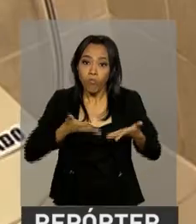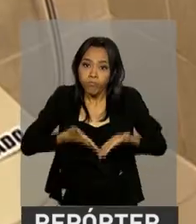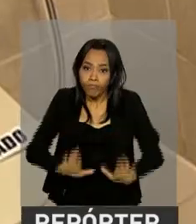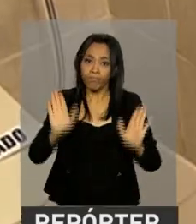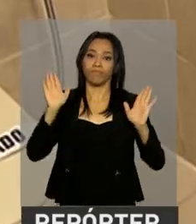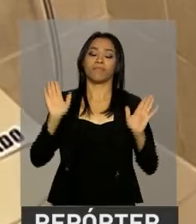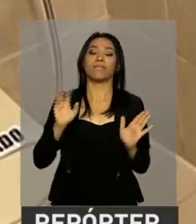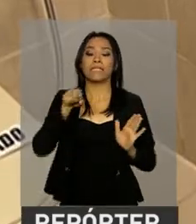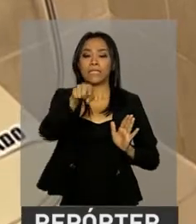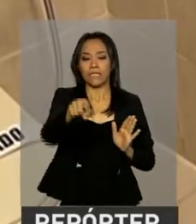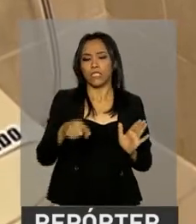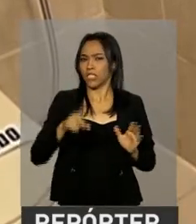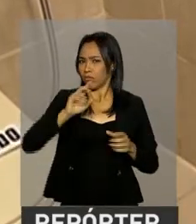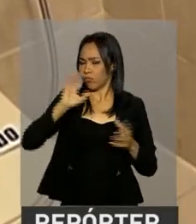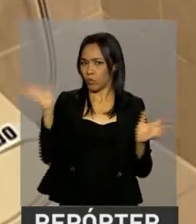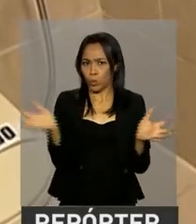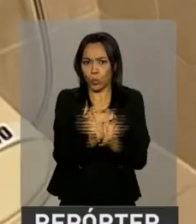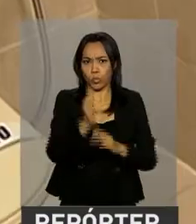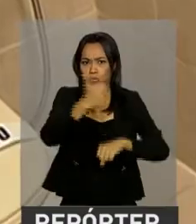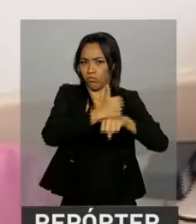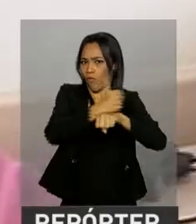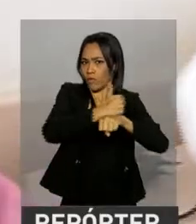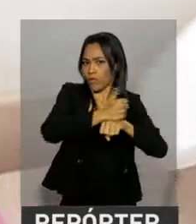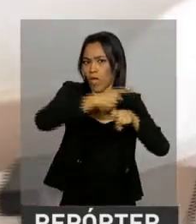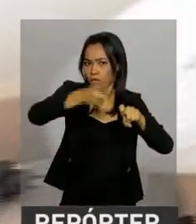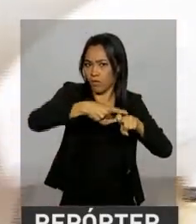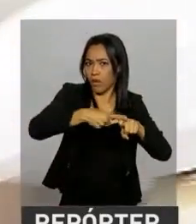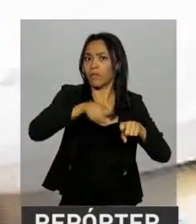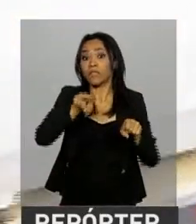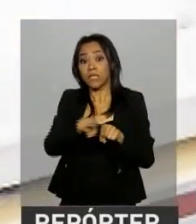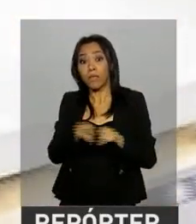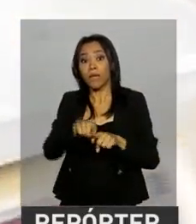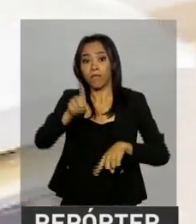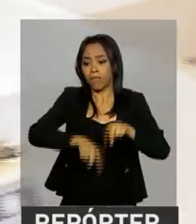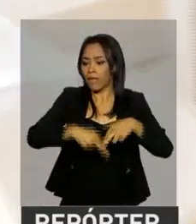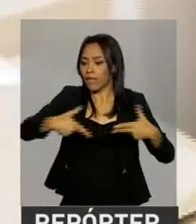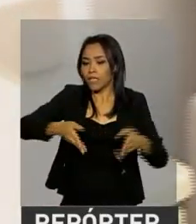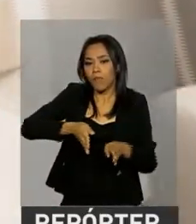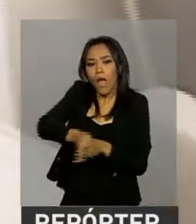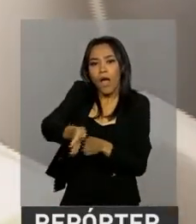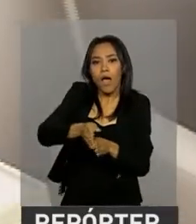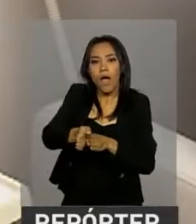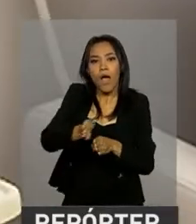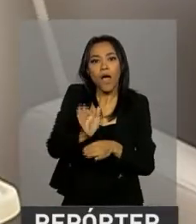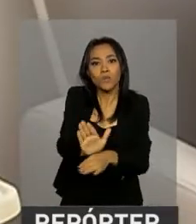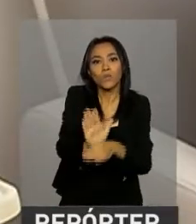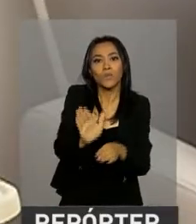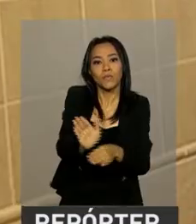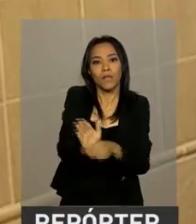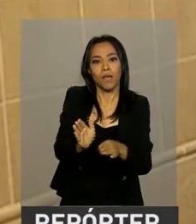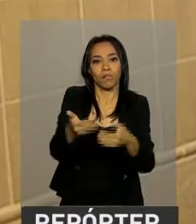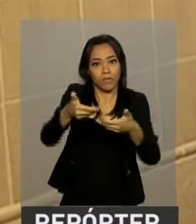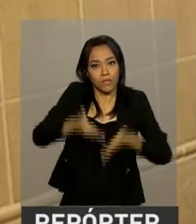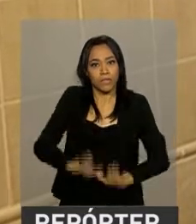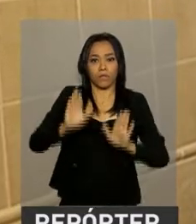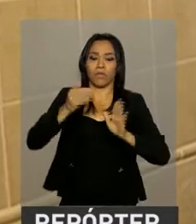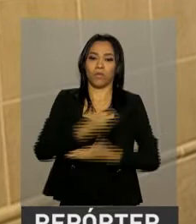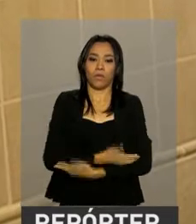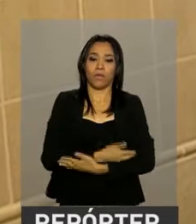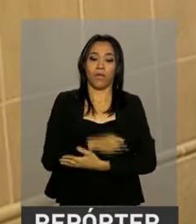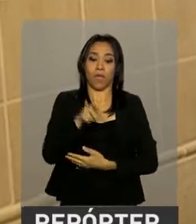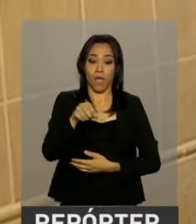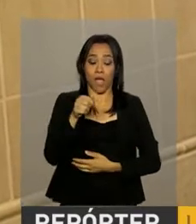e enfermeiros obstetras e equipamentos para ajudar na preparação do corpo para o nascimento do bebê. Quando a futura